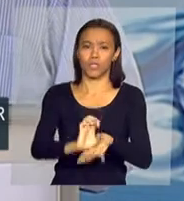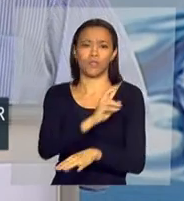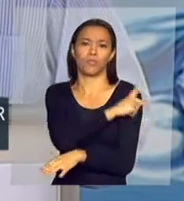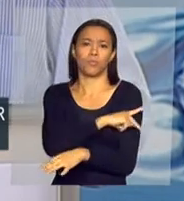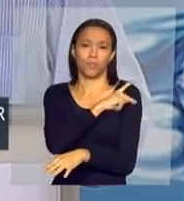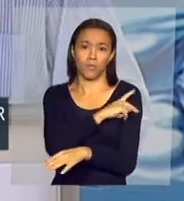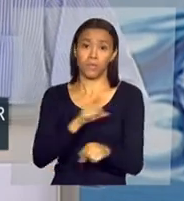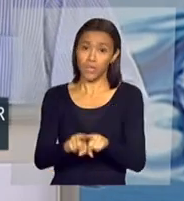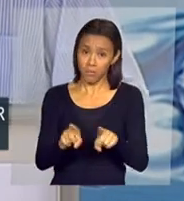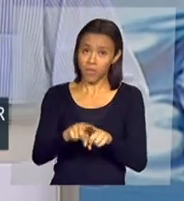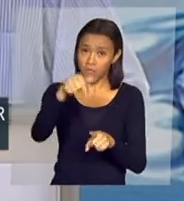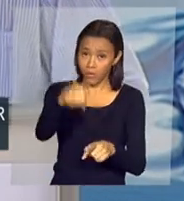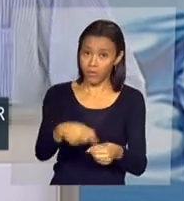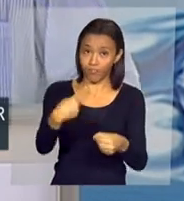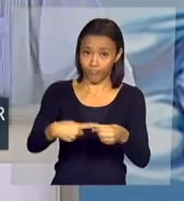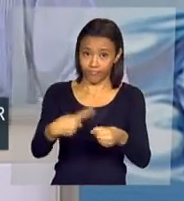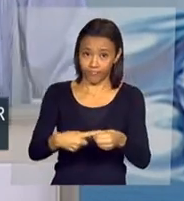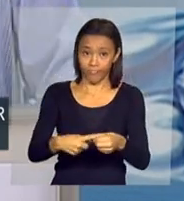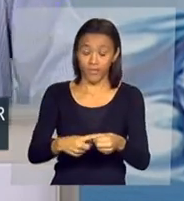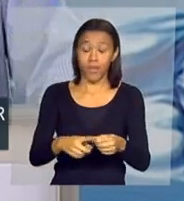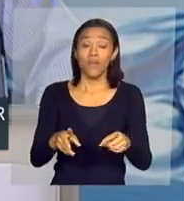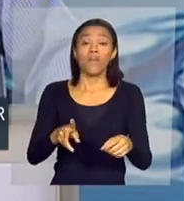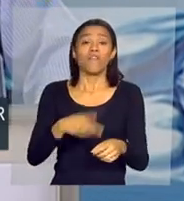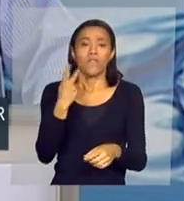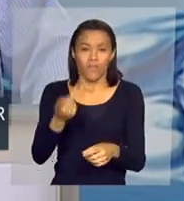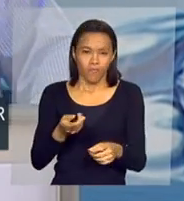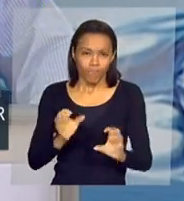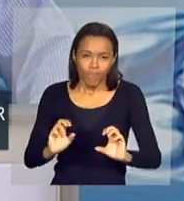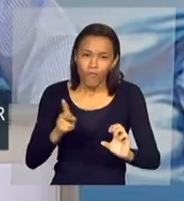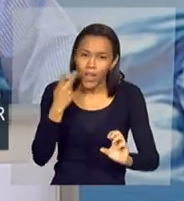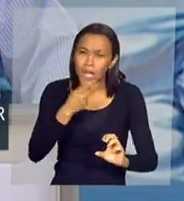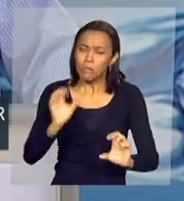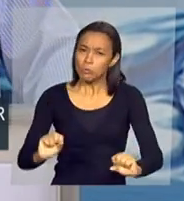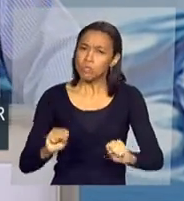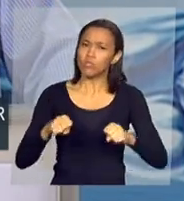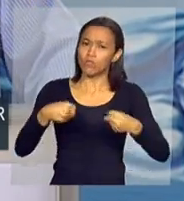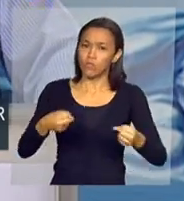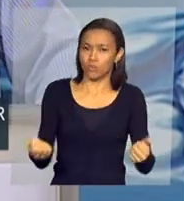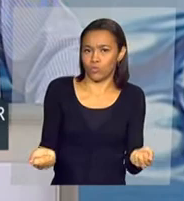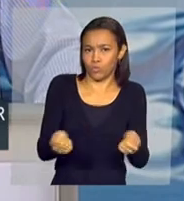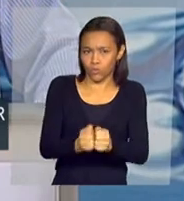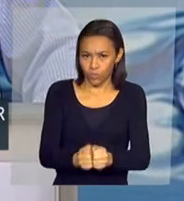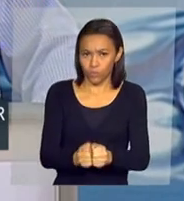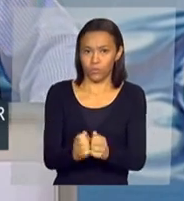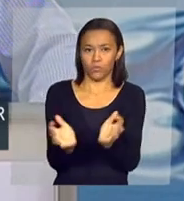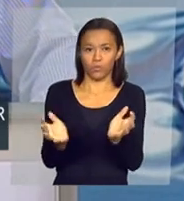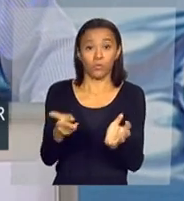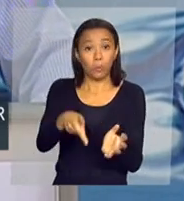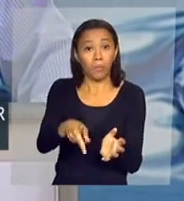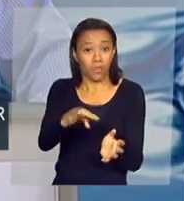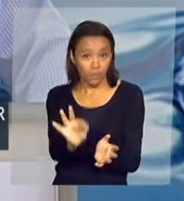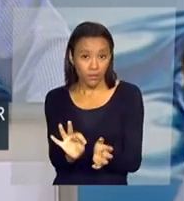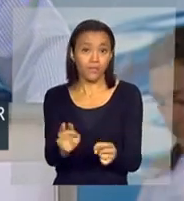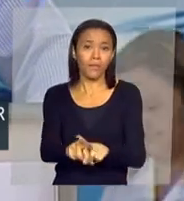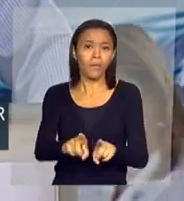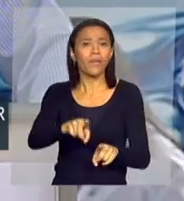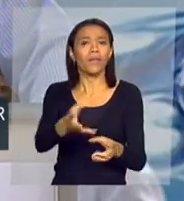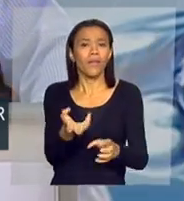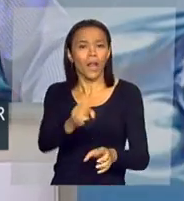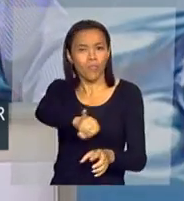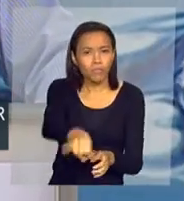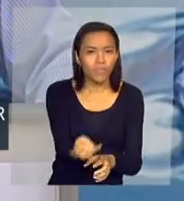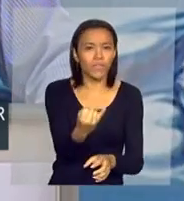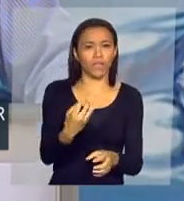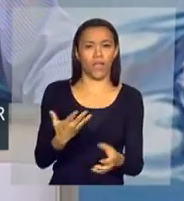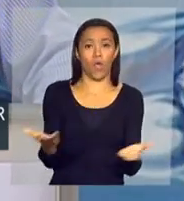para São Julião. Venho citando o esforço conjunto com meus correligionários do PT e quero aproveitar a presença deles